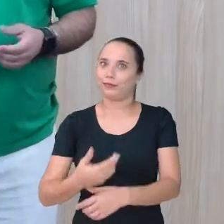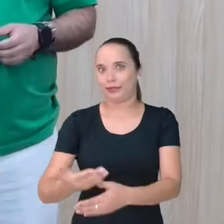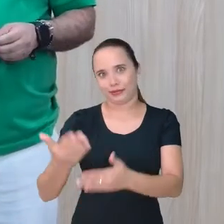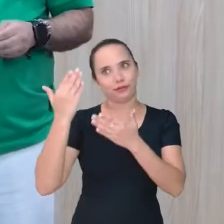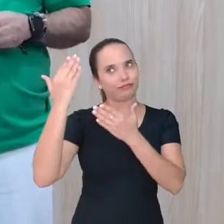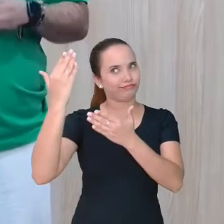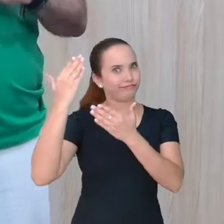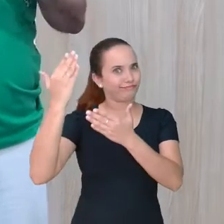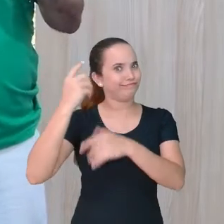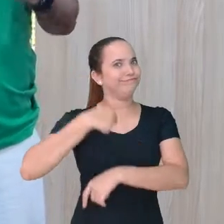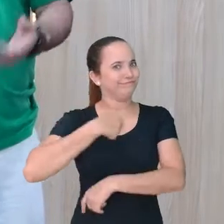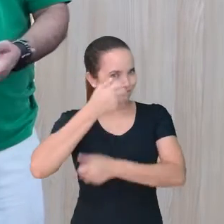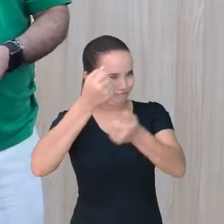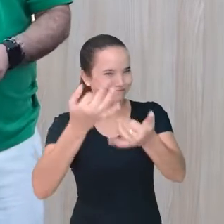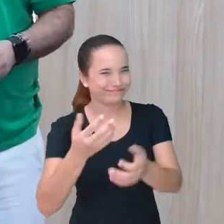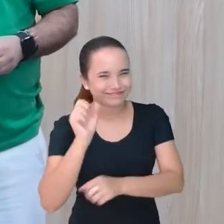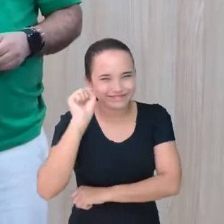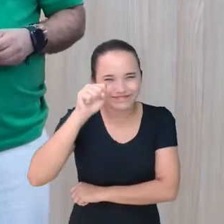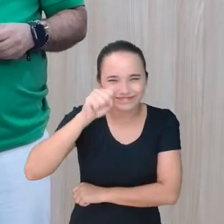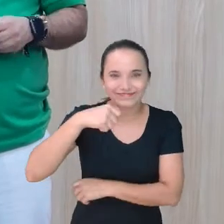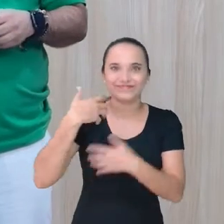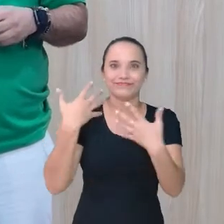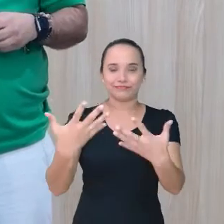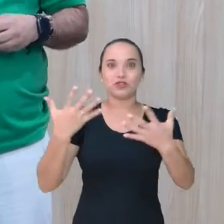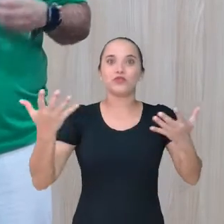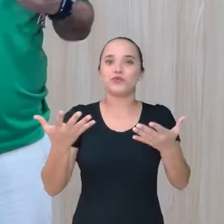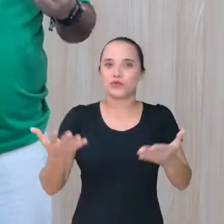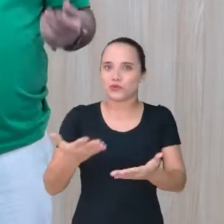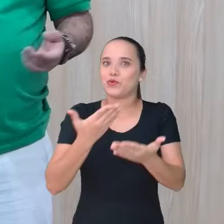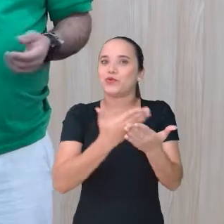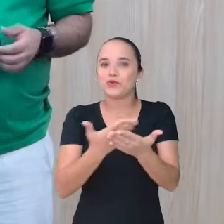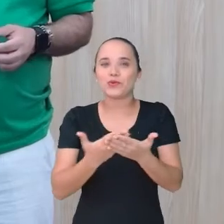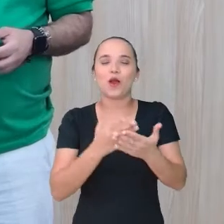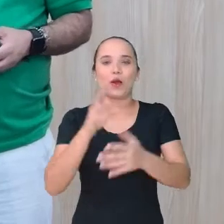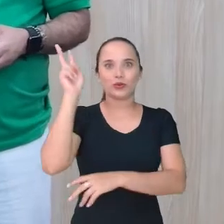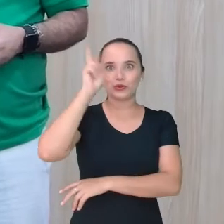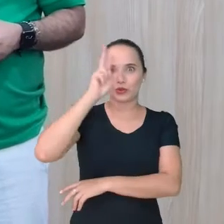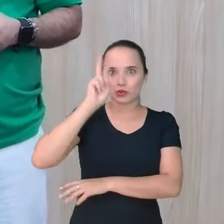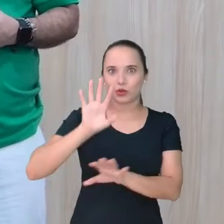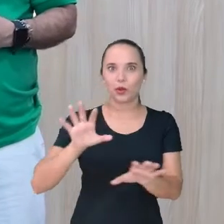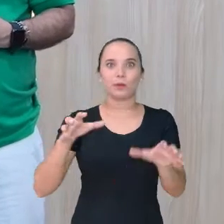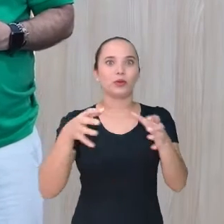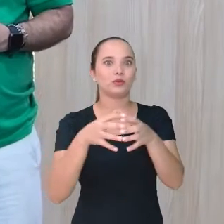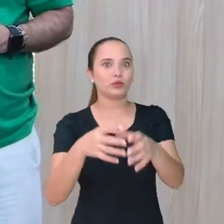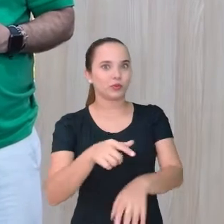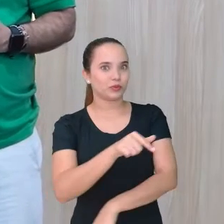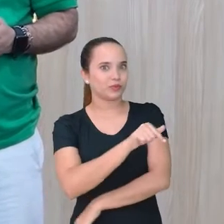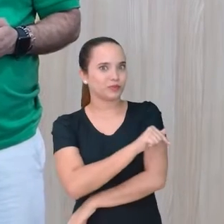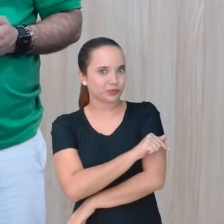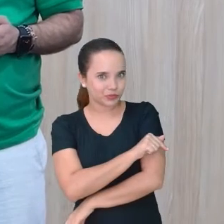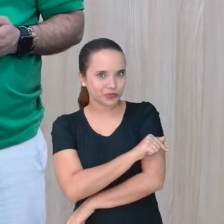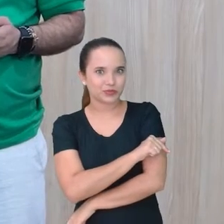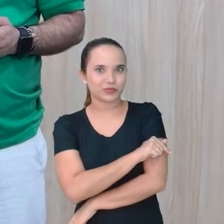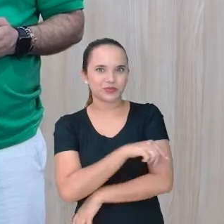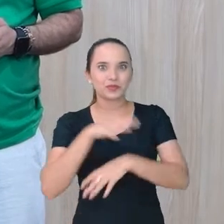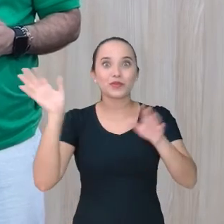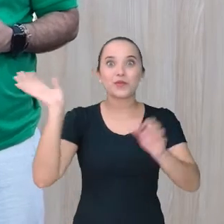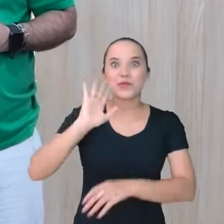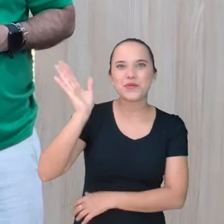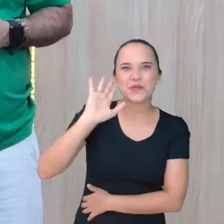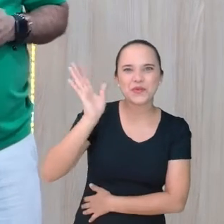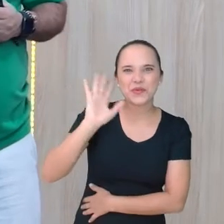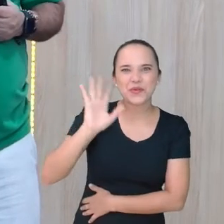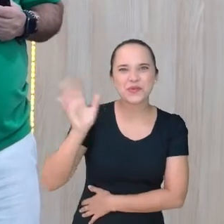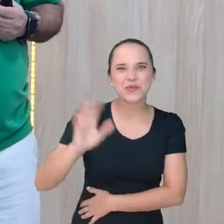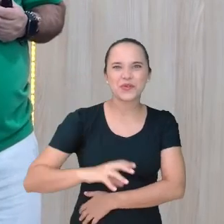para falar. Então, hoje nós vamos para mais uma aula de História para as turmas do 7º ano. E aí, galerinha do 7º